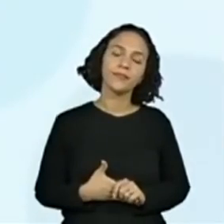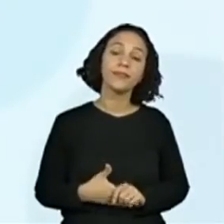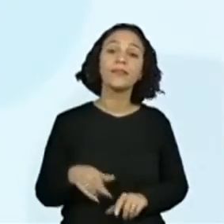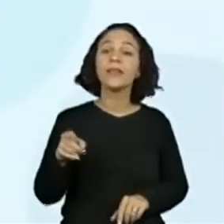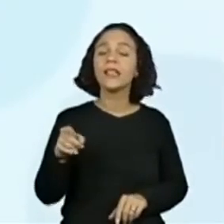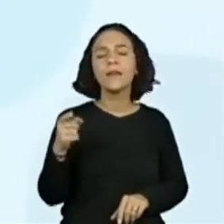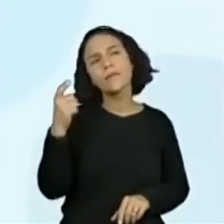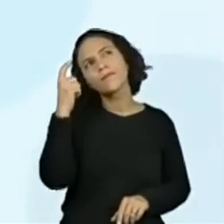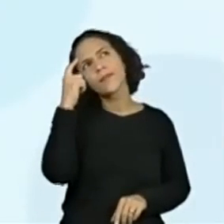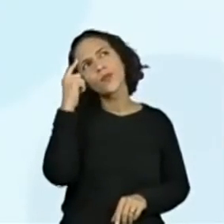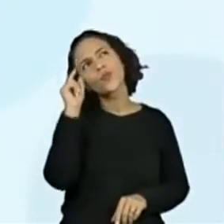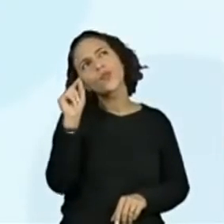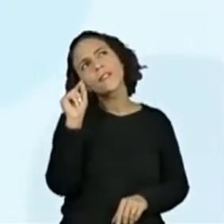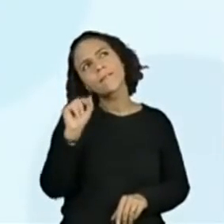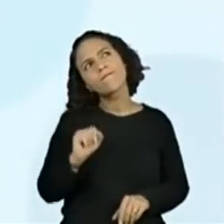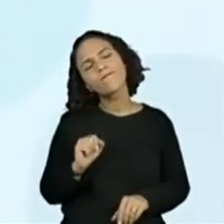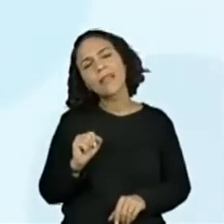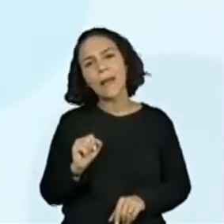capturar